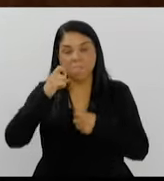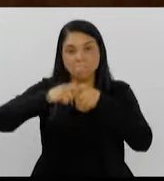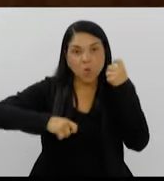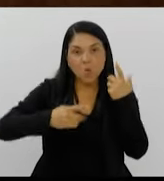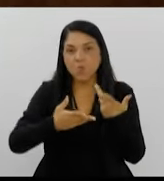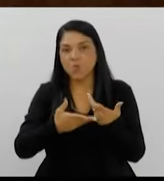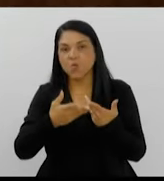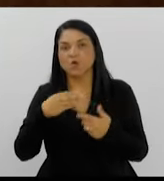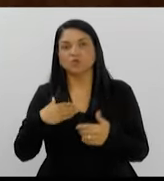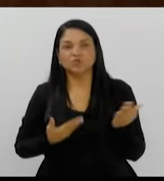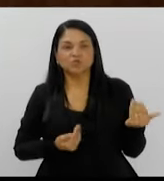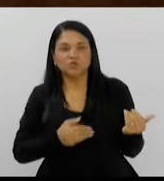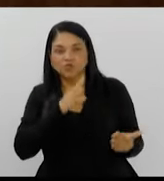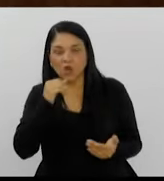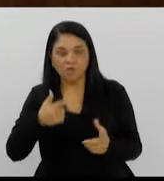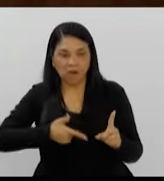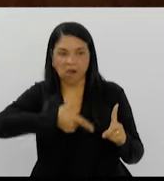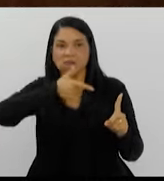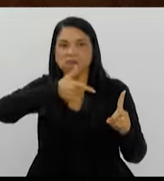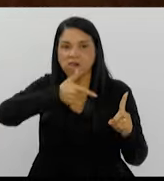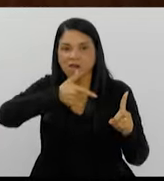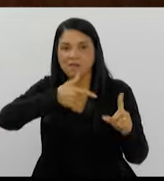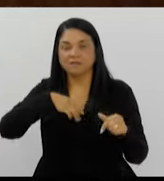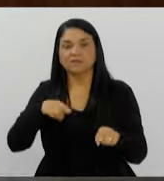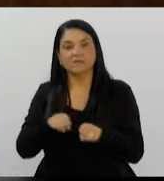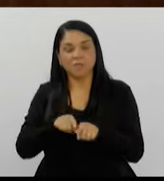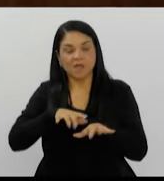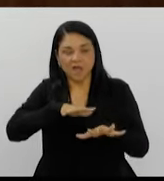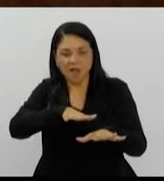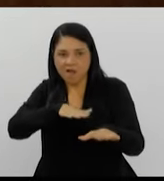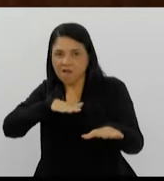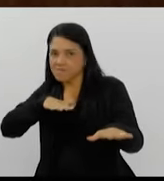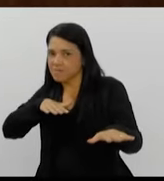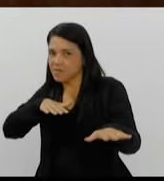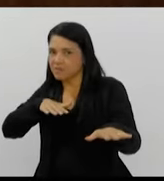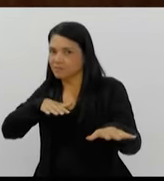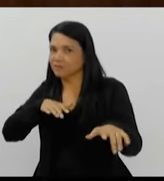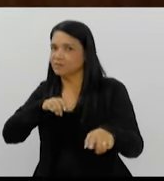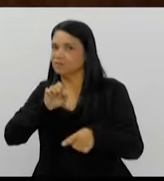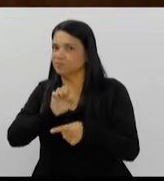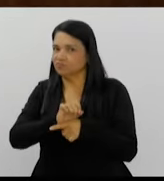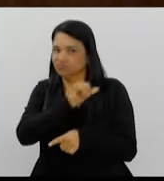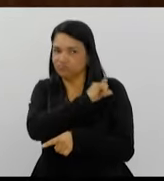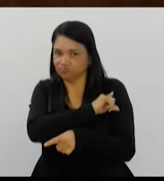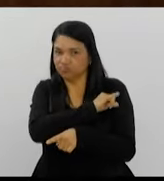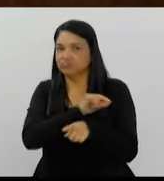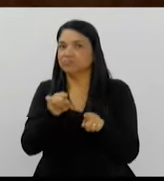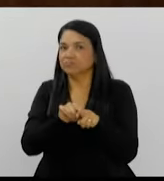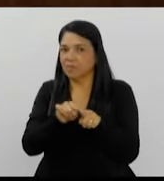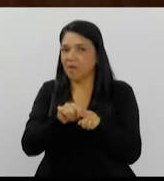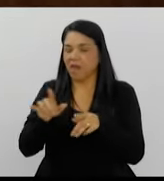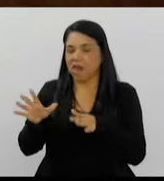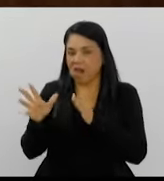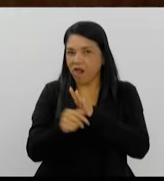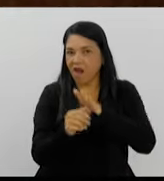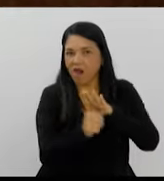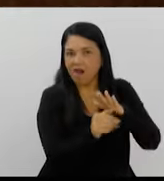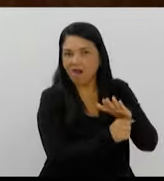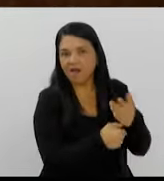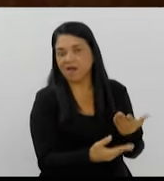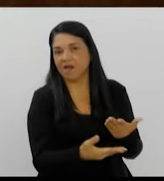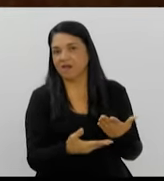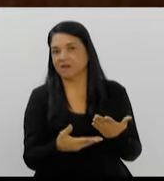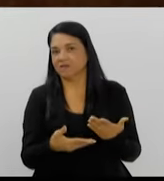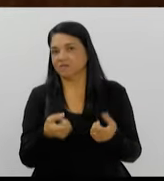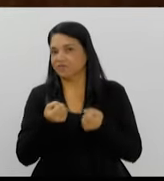jovem seja assaltado nós sabemos que engarrafamento hoje no Rio de Janeiro de alguma maneira colabora também para arrastões nós